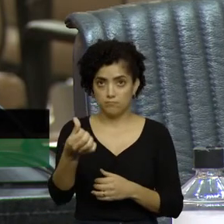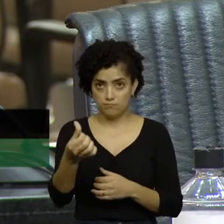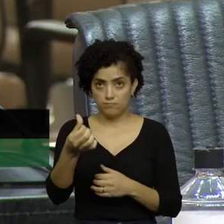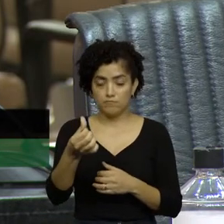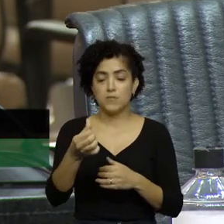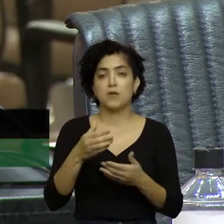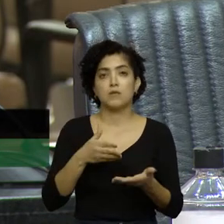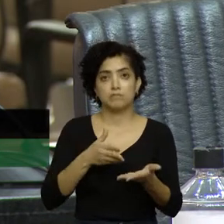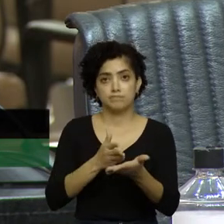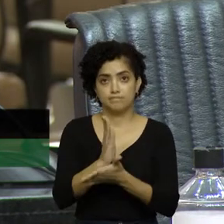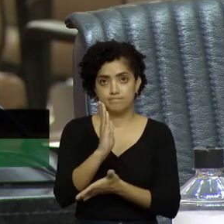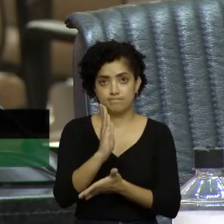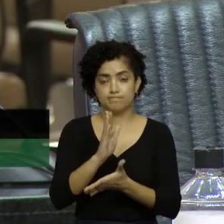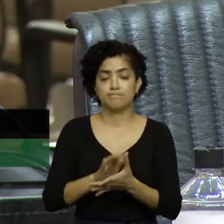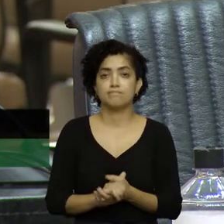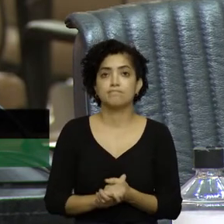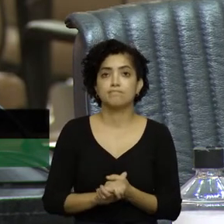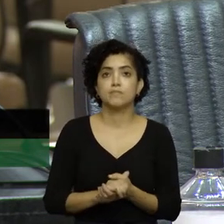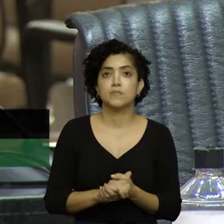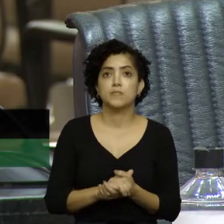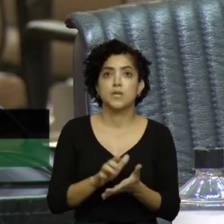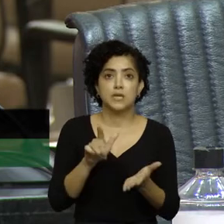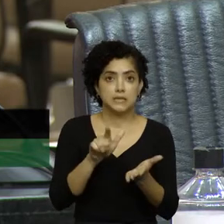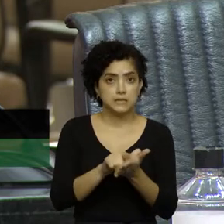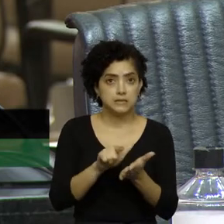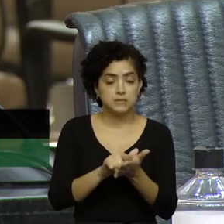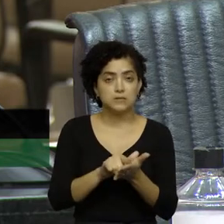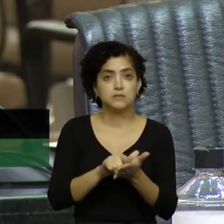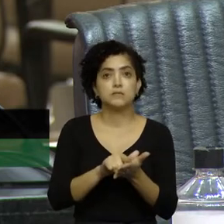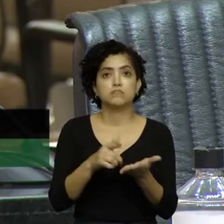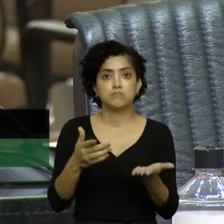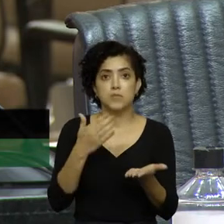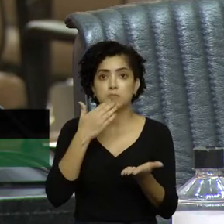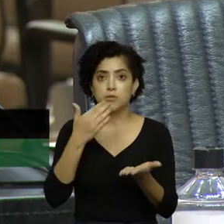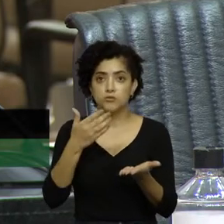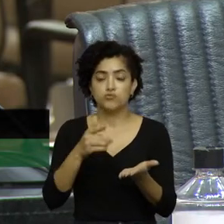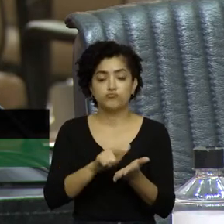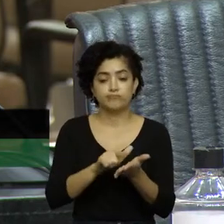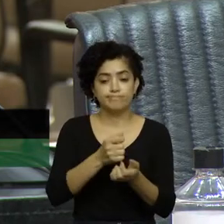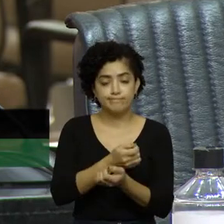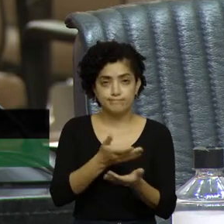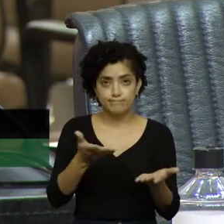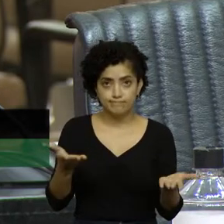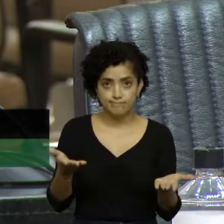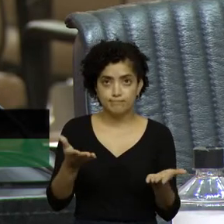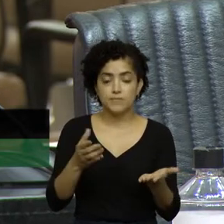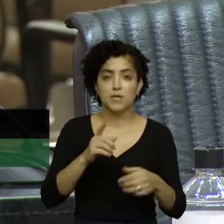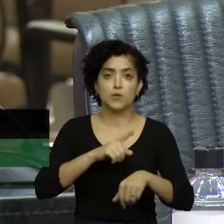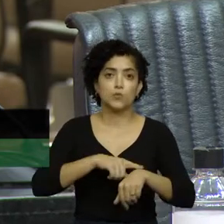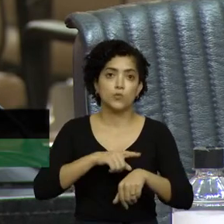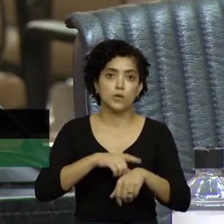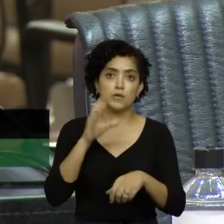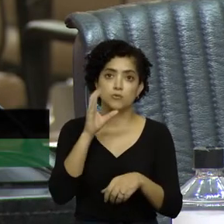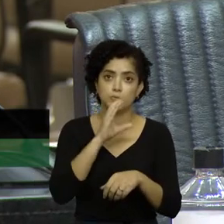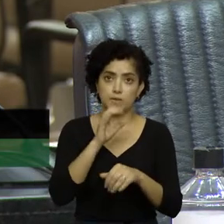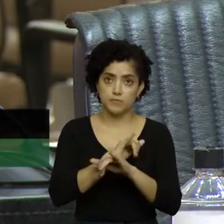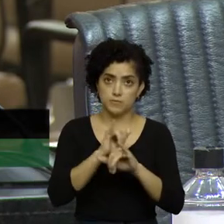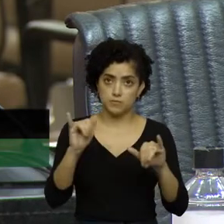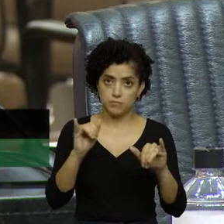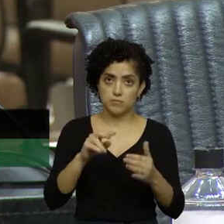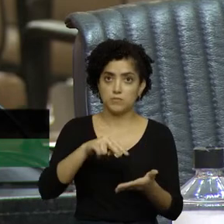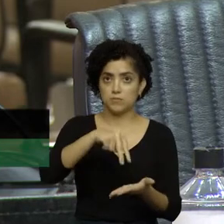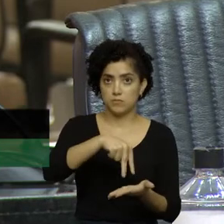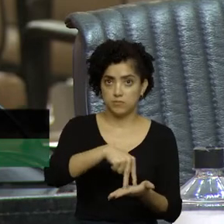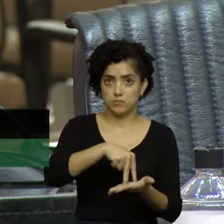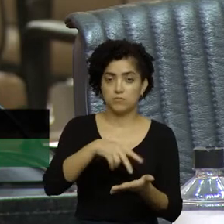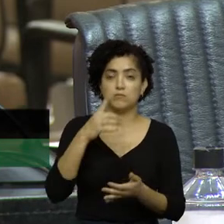por aprovadas. Expediente, o senhor presidente solicitou que se procedesse à distribuição. Breves comunicações, fizeram uso da palavra os senhores